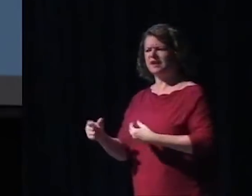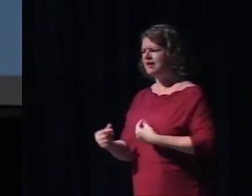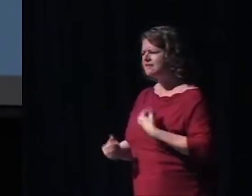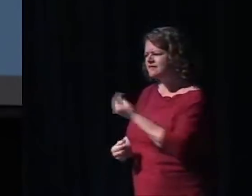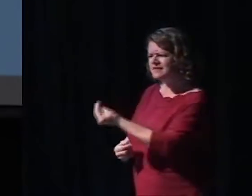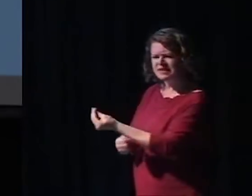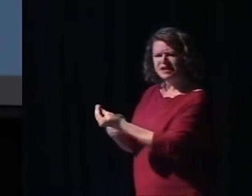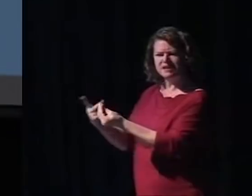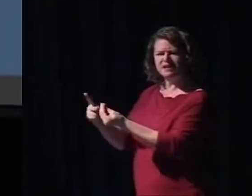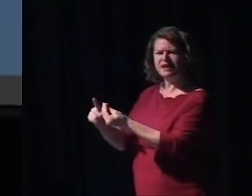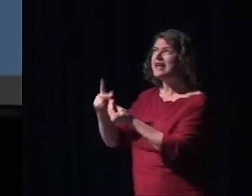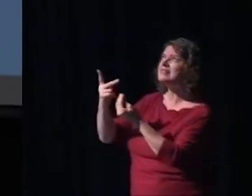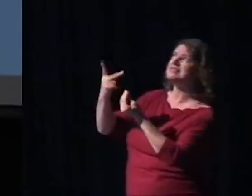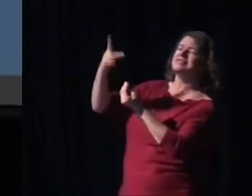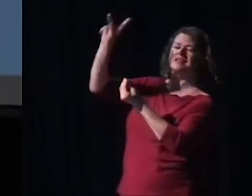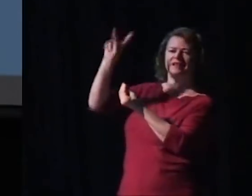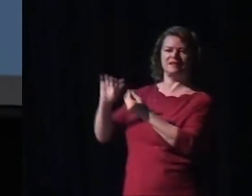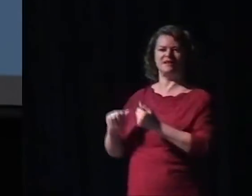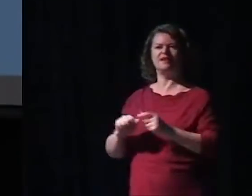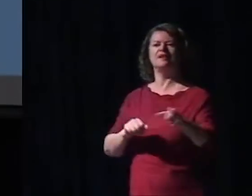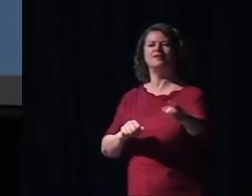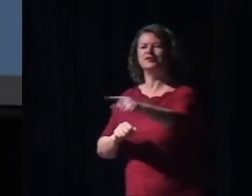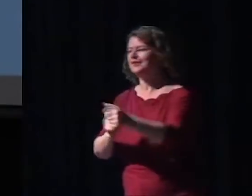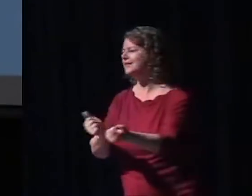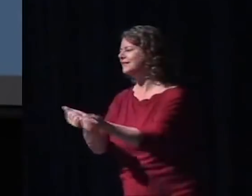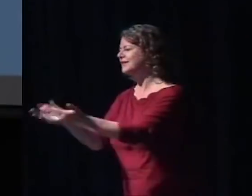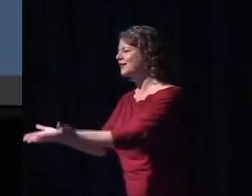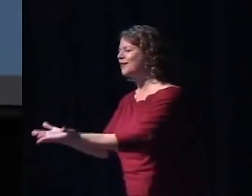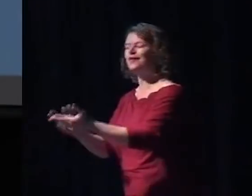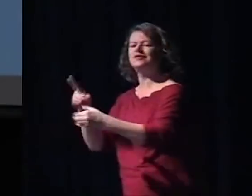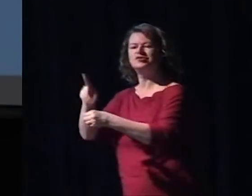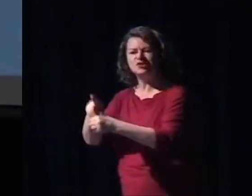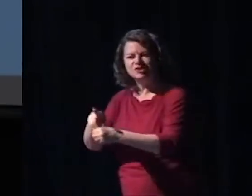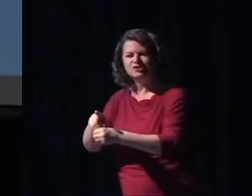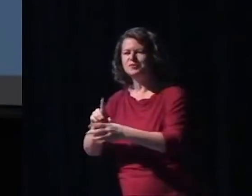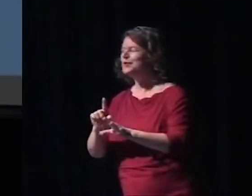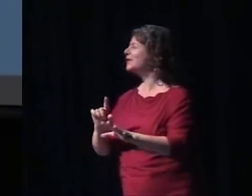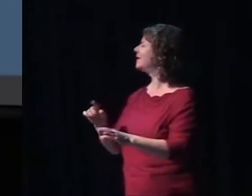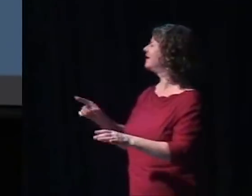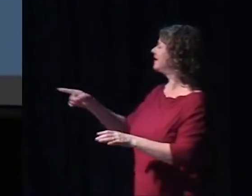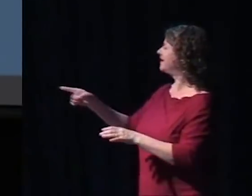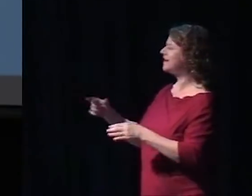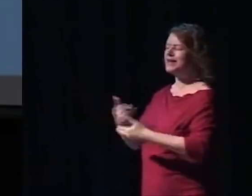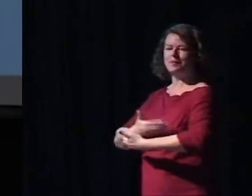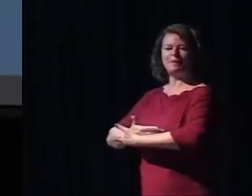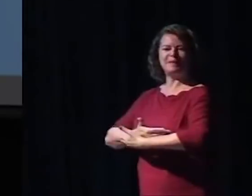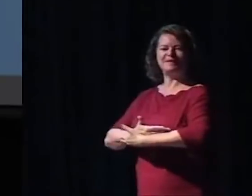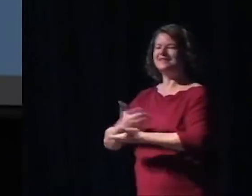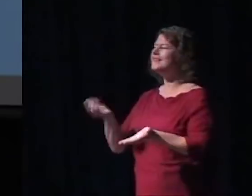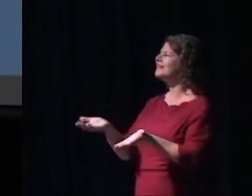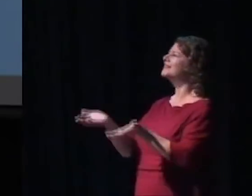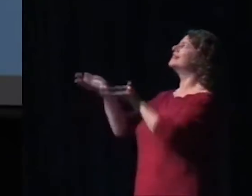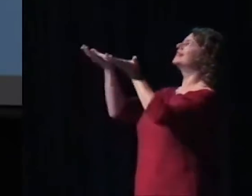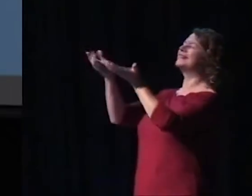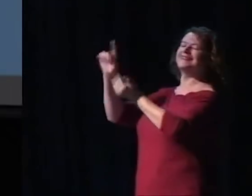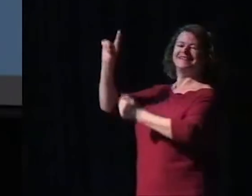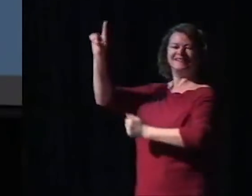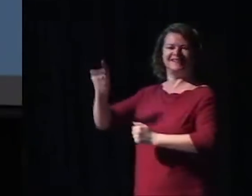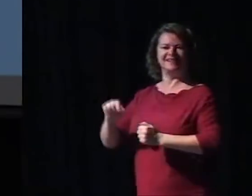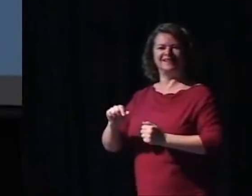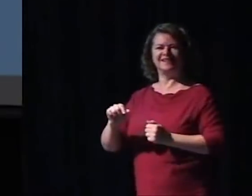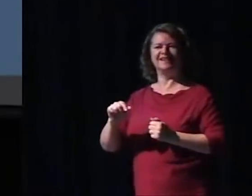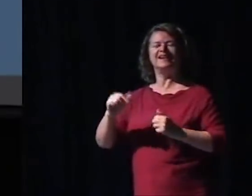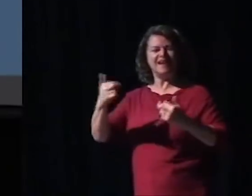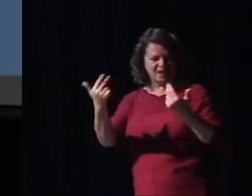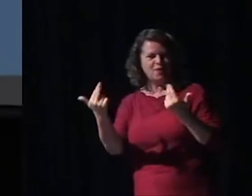consagração, você consagrou agora os dízimos, nós agora consagramos a bebezinha Isabela, netinha do pastor